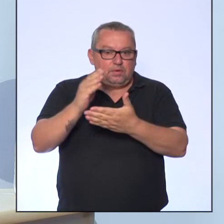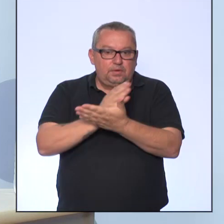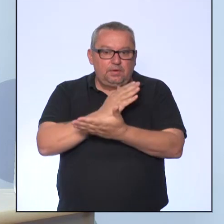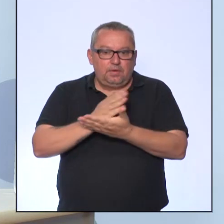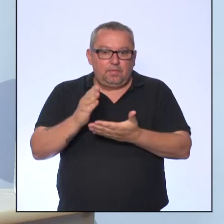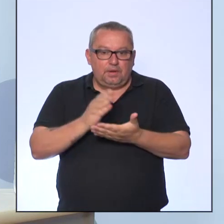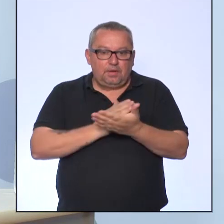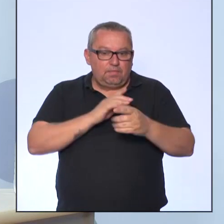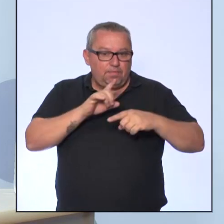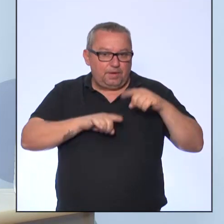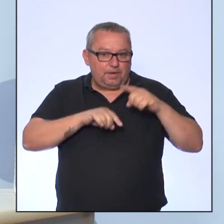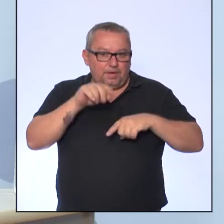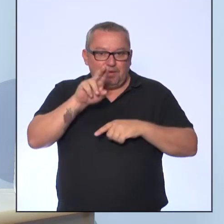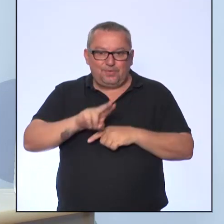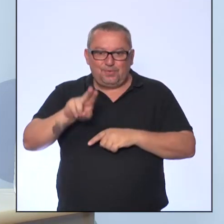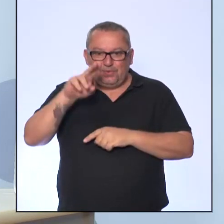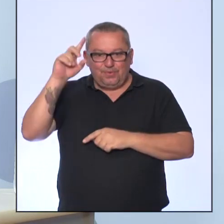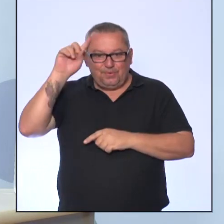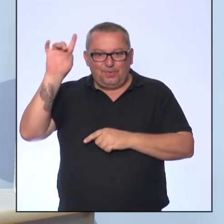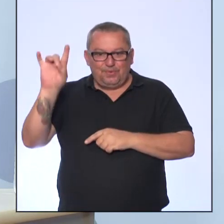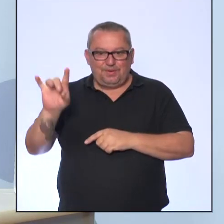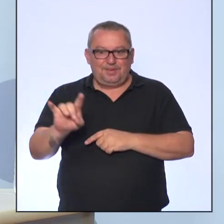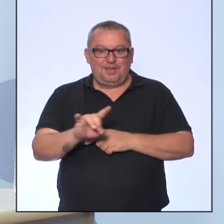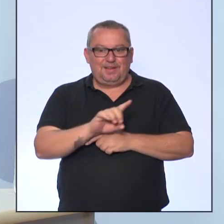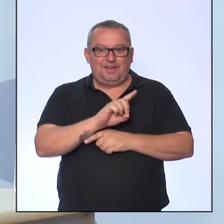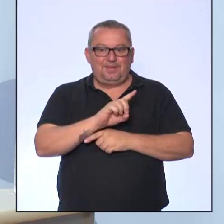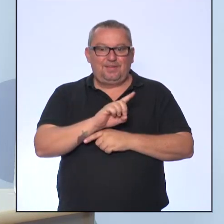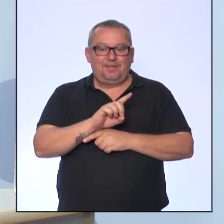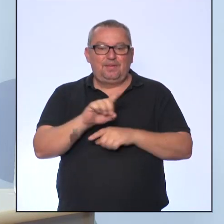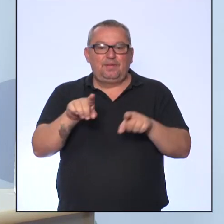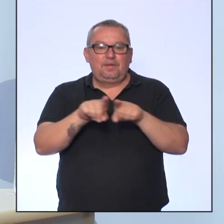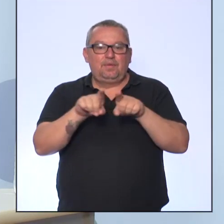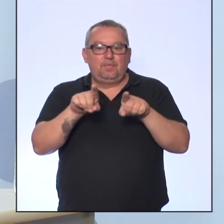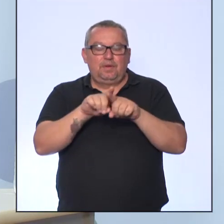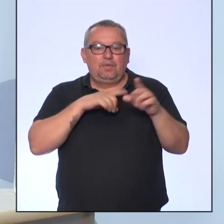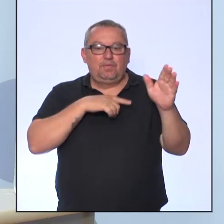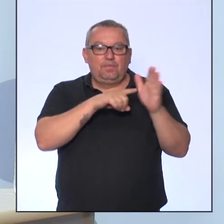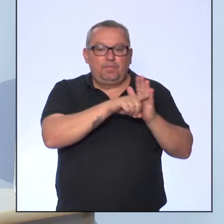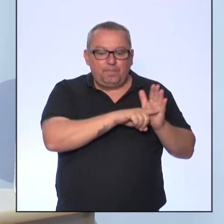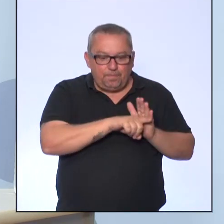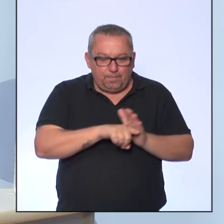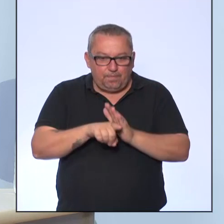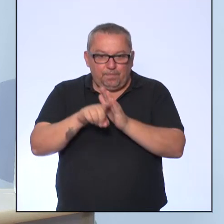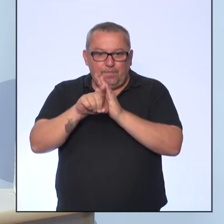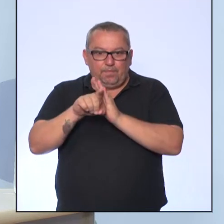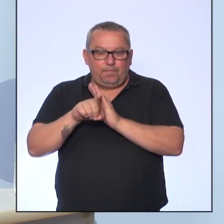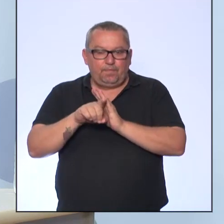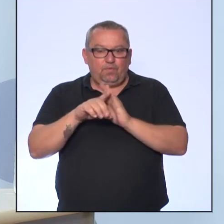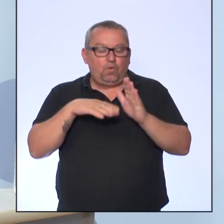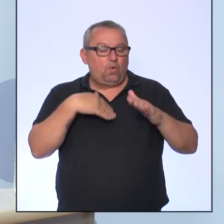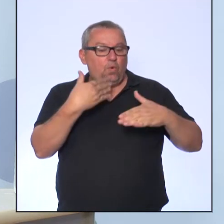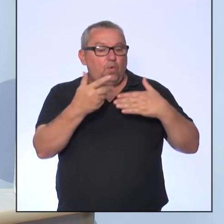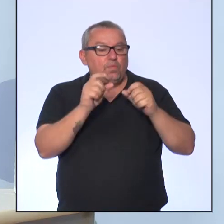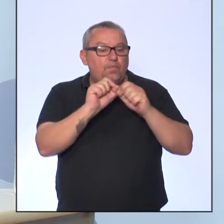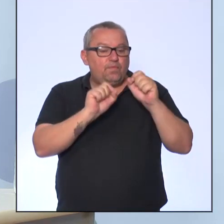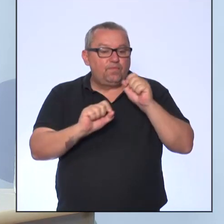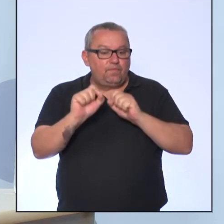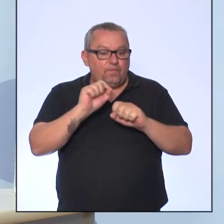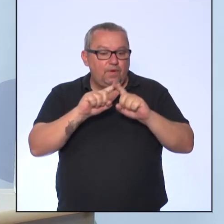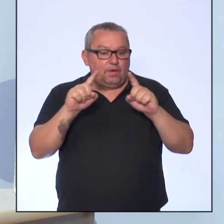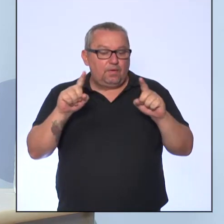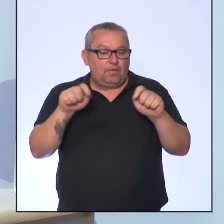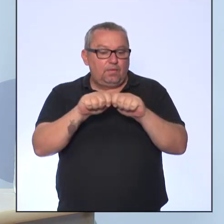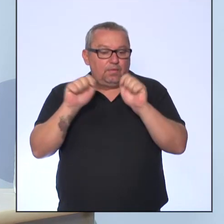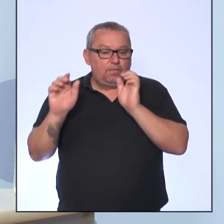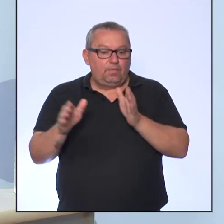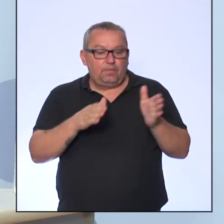de materiais de uso cotidiano, bem como pesquisar sobre procedimentos específicos, tais como a